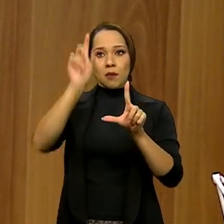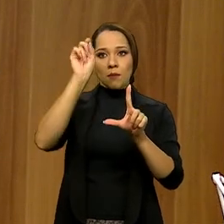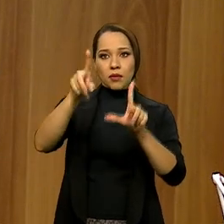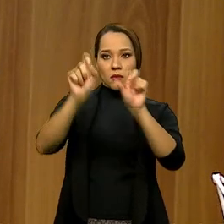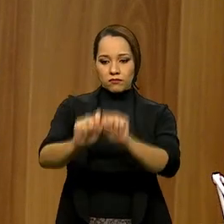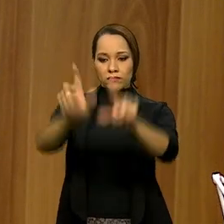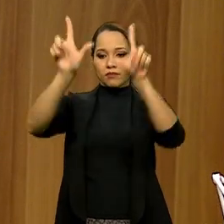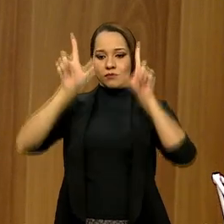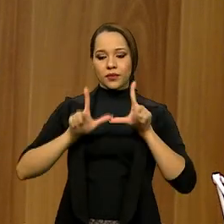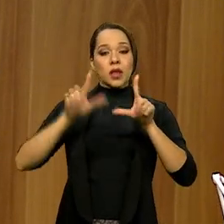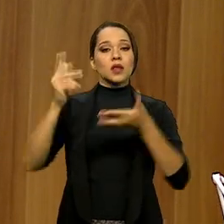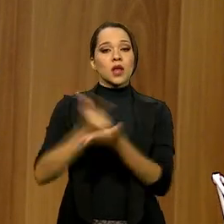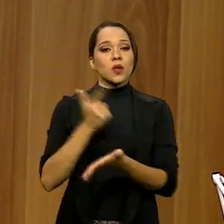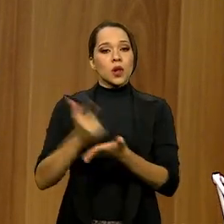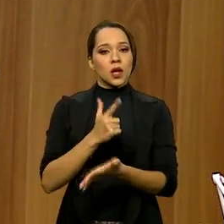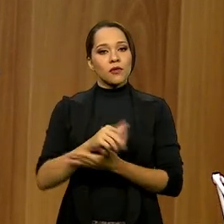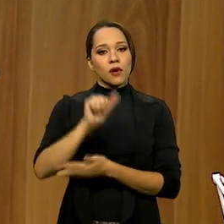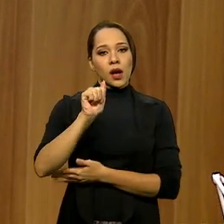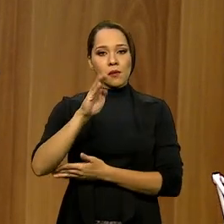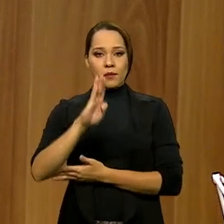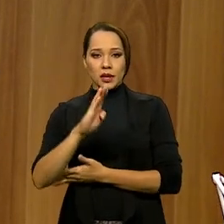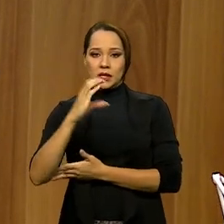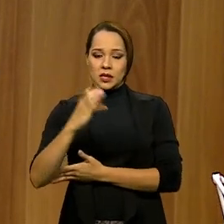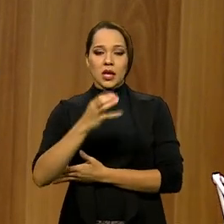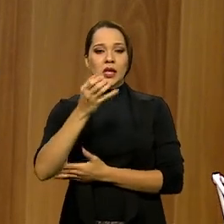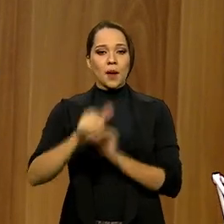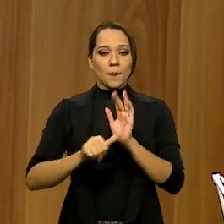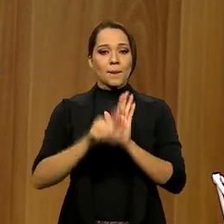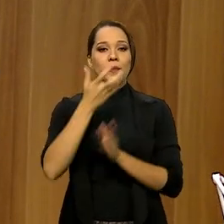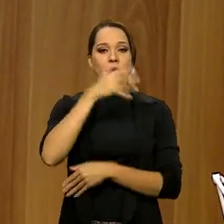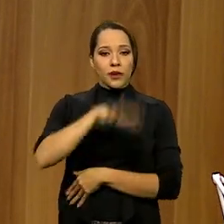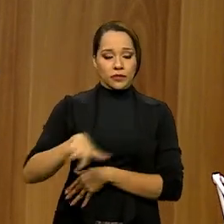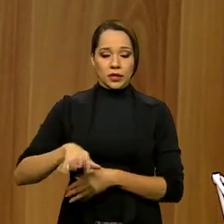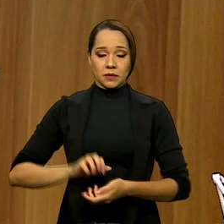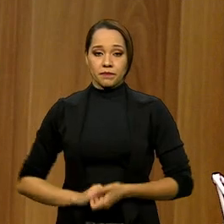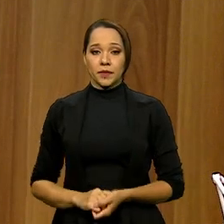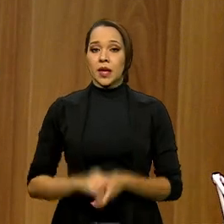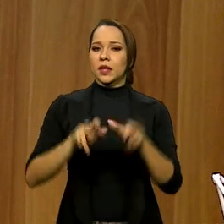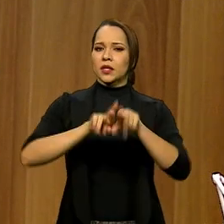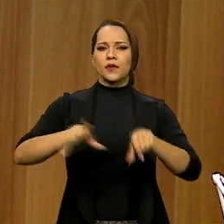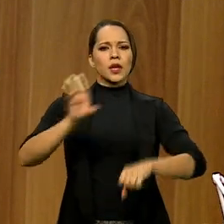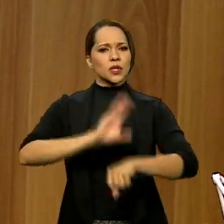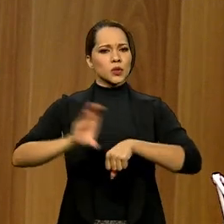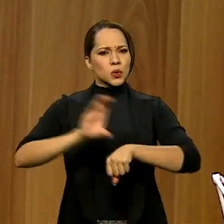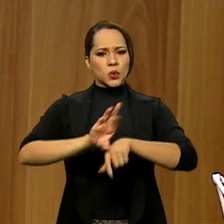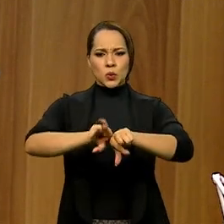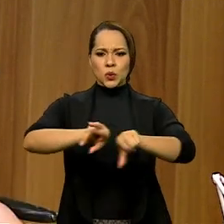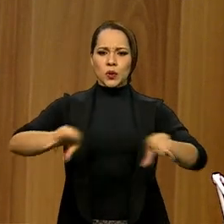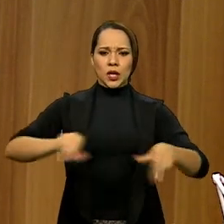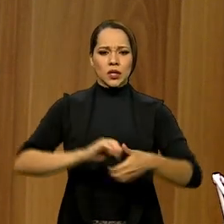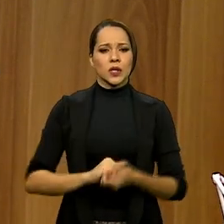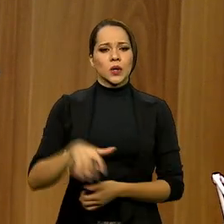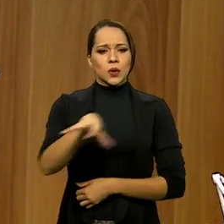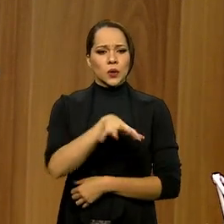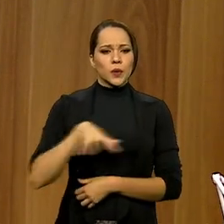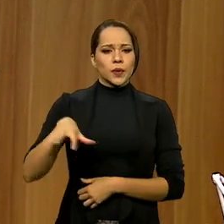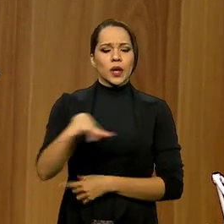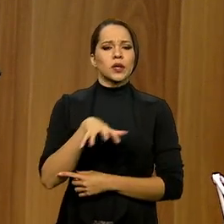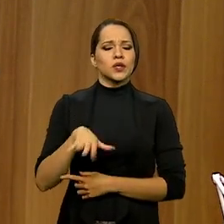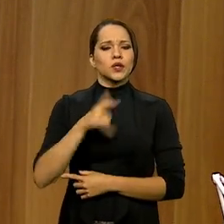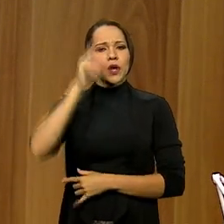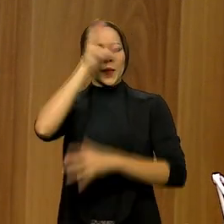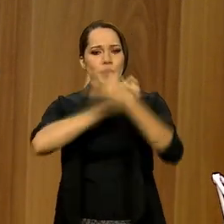versão digital do ABC pela Primeira Infância, tá? Para quem quiser ter acesso. E nós temos vários cursos, né, lá no nosso ambiente